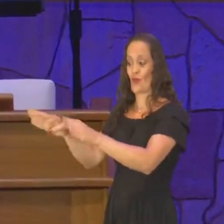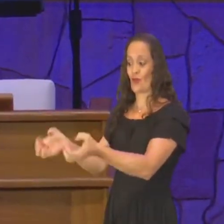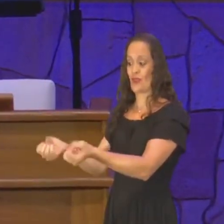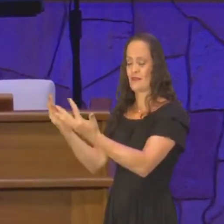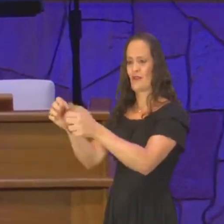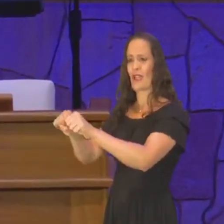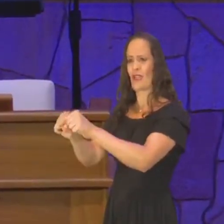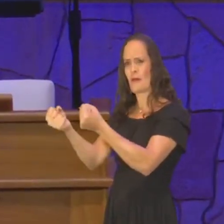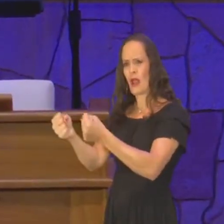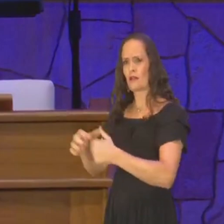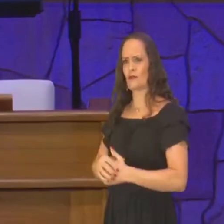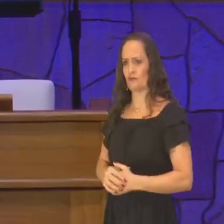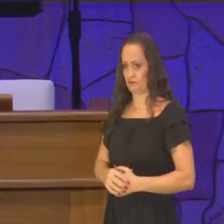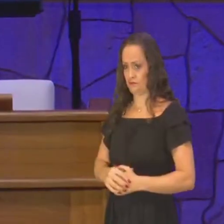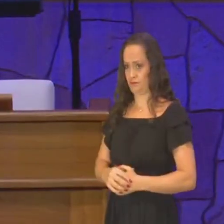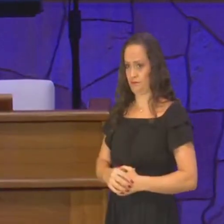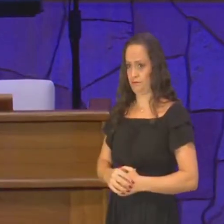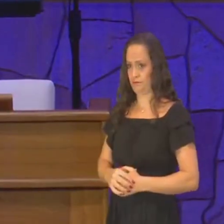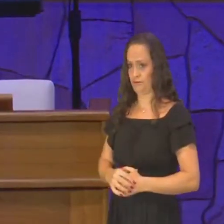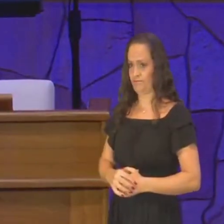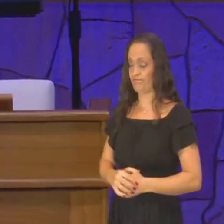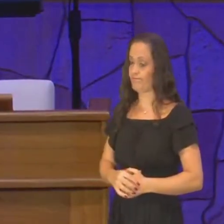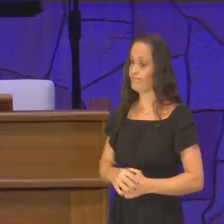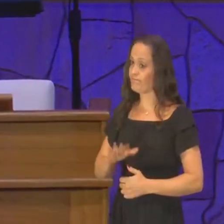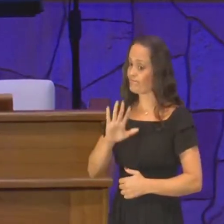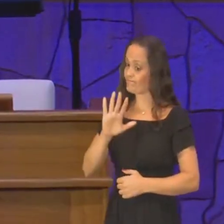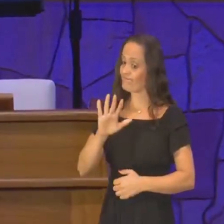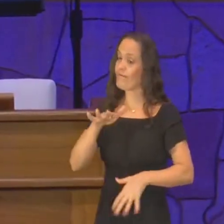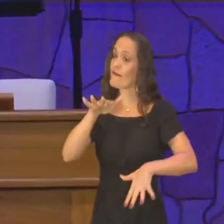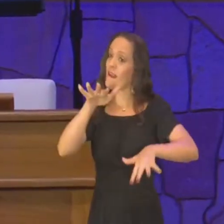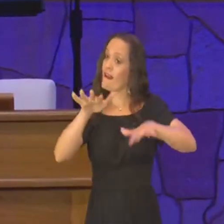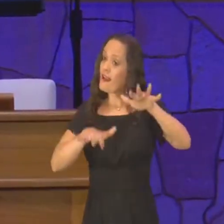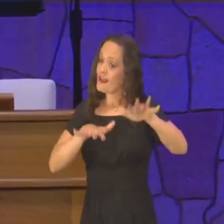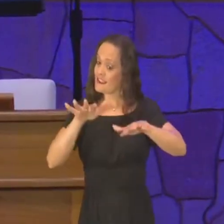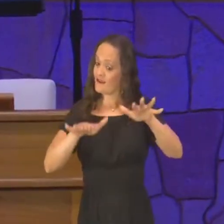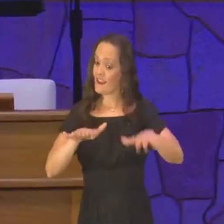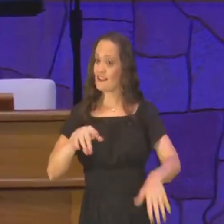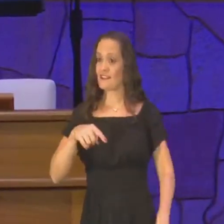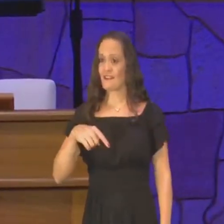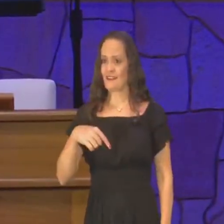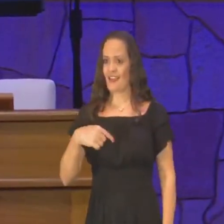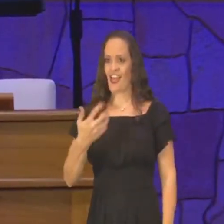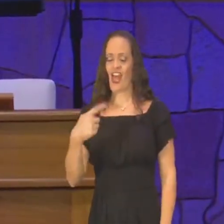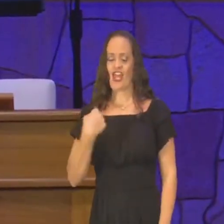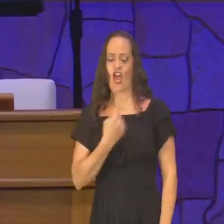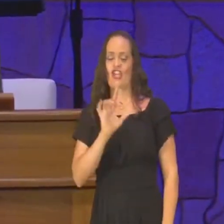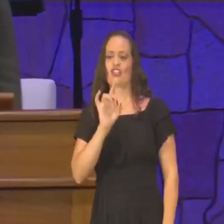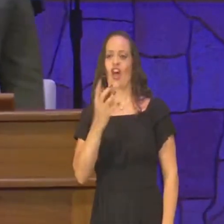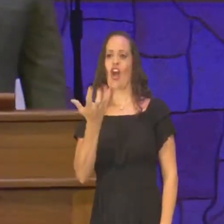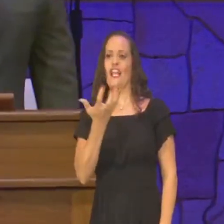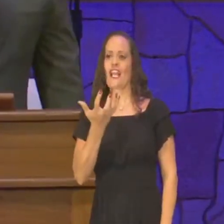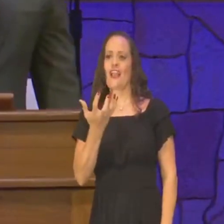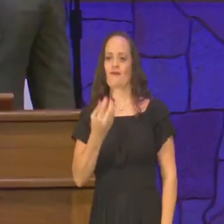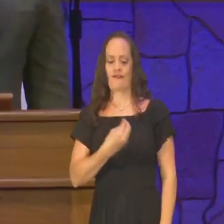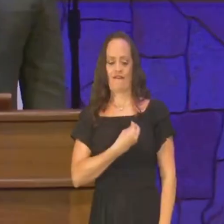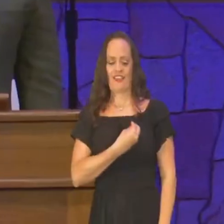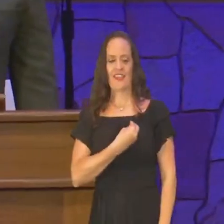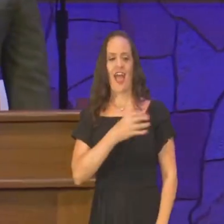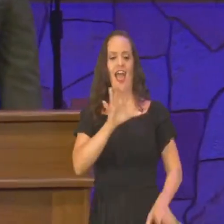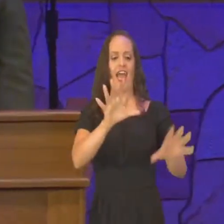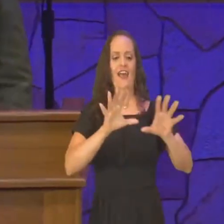Quantas vezes nós apenas queremos receber de Deus os benefícios,